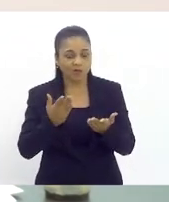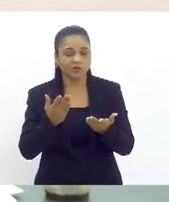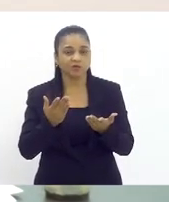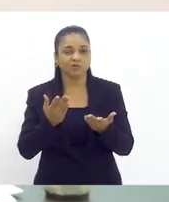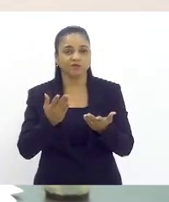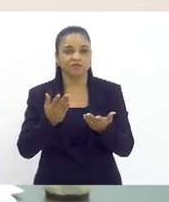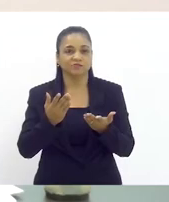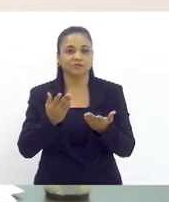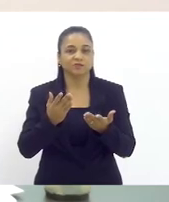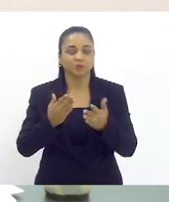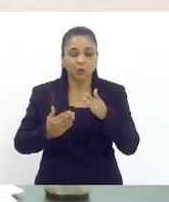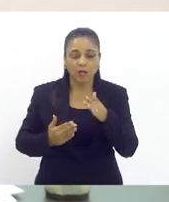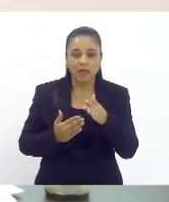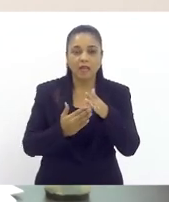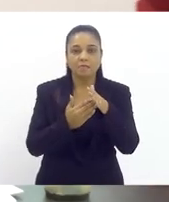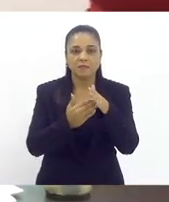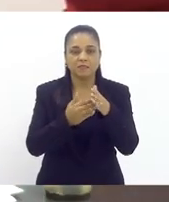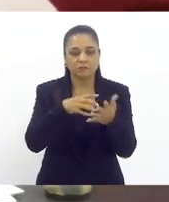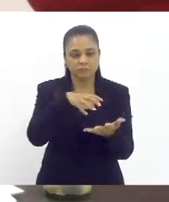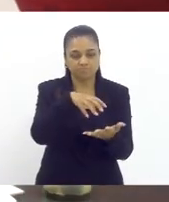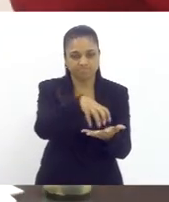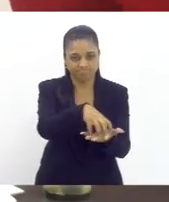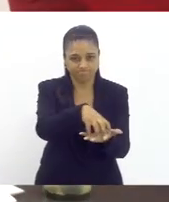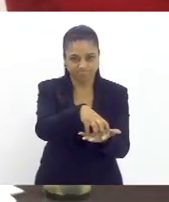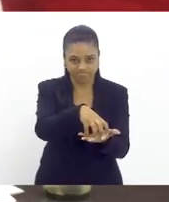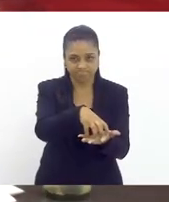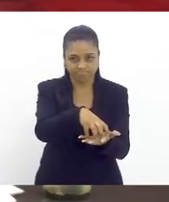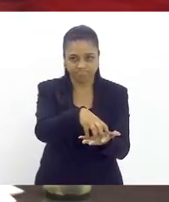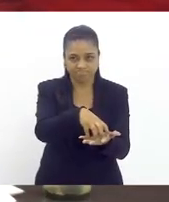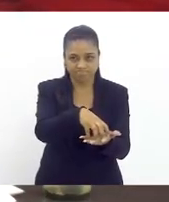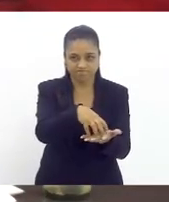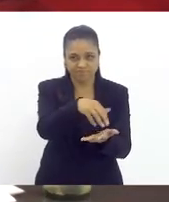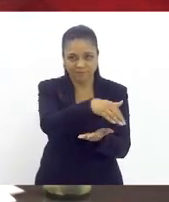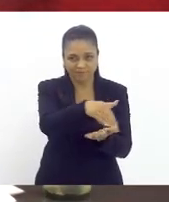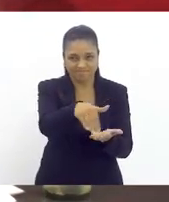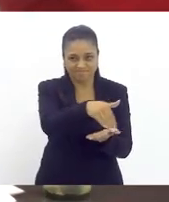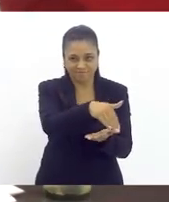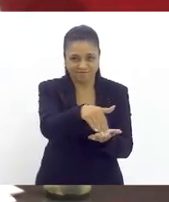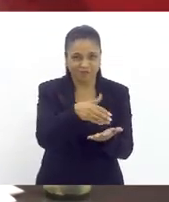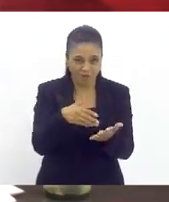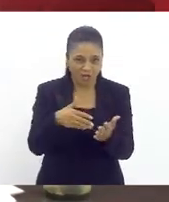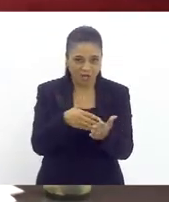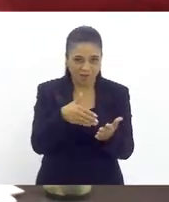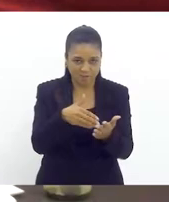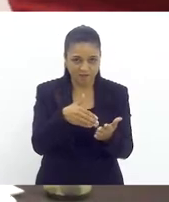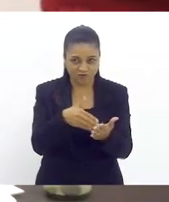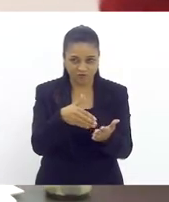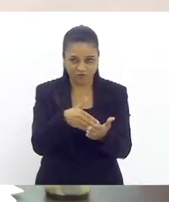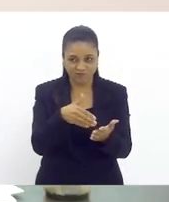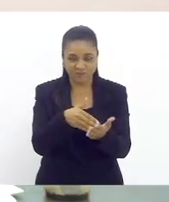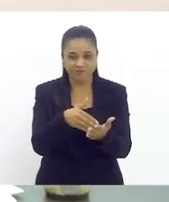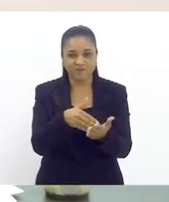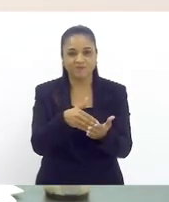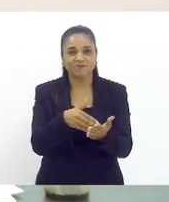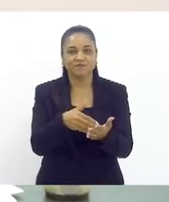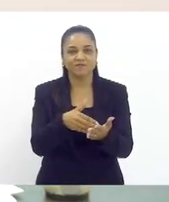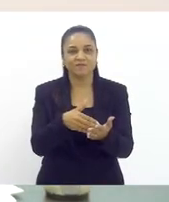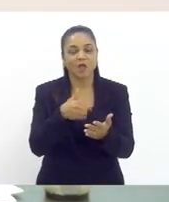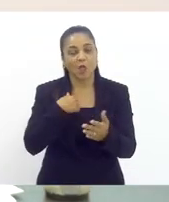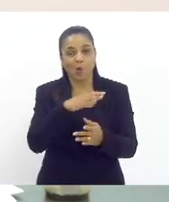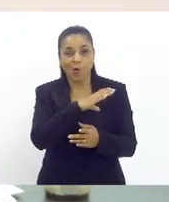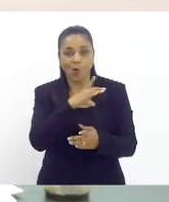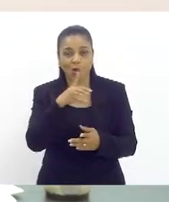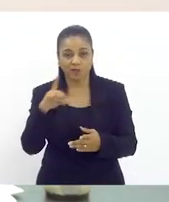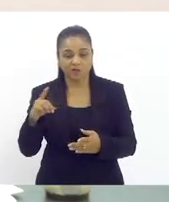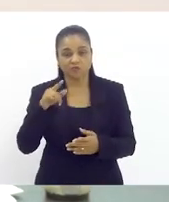dos limites da unidade e eu obrigado e eu estou como coordenador